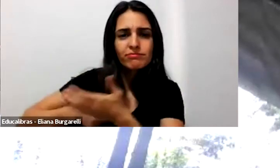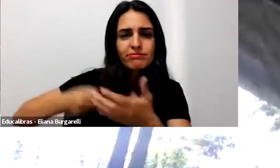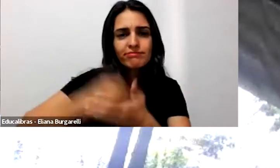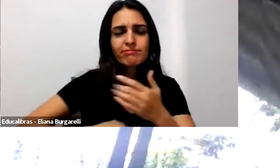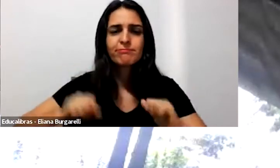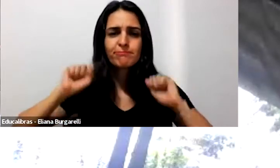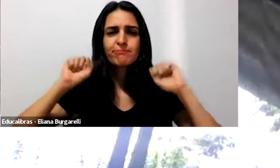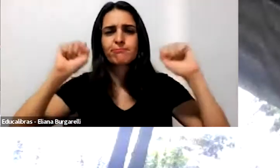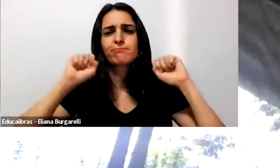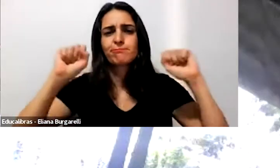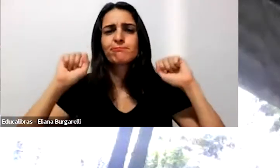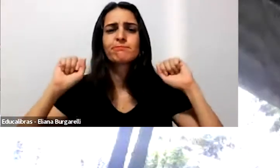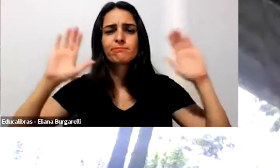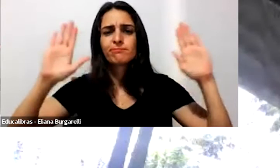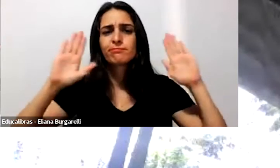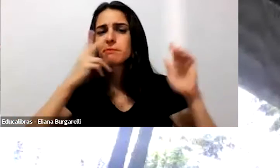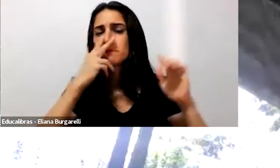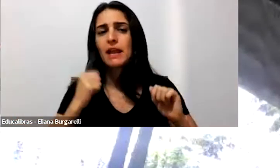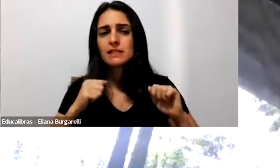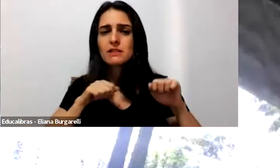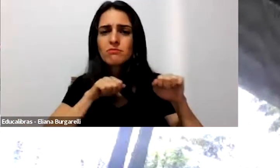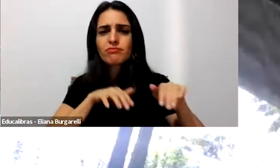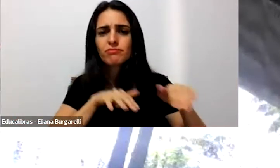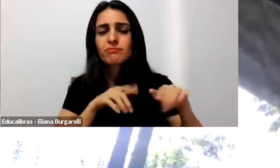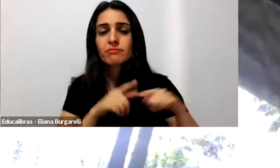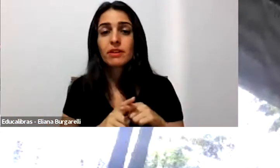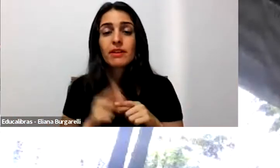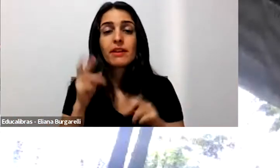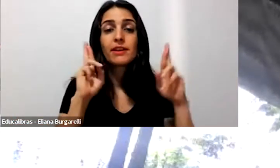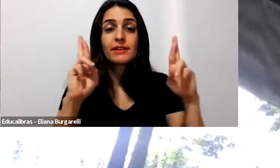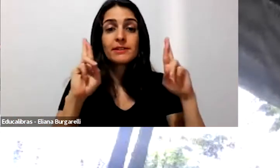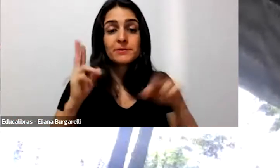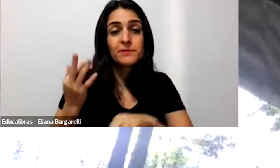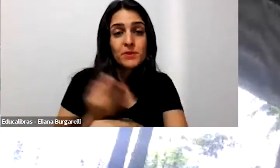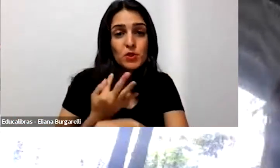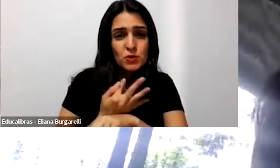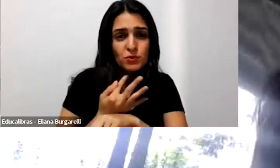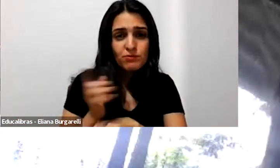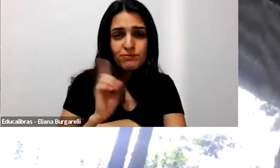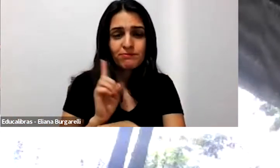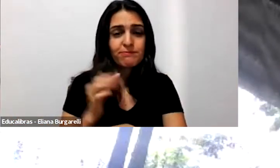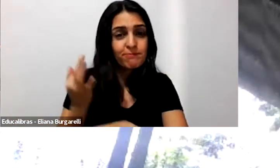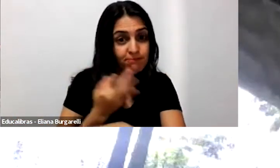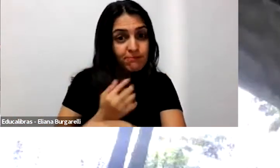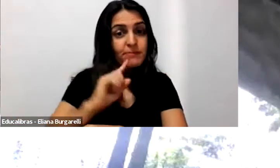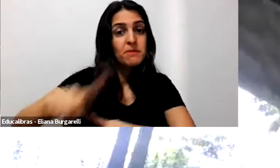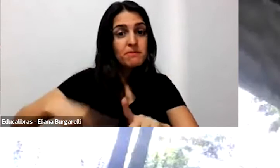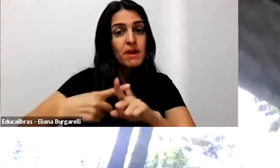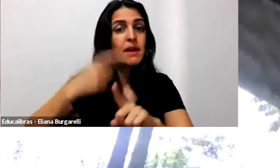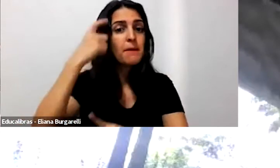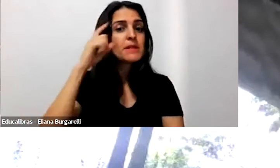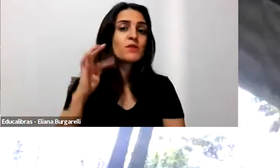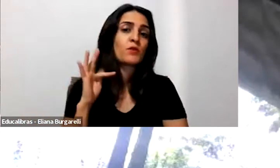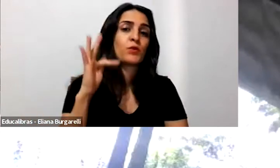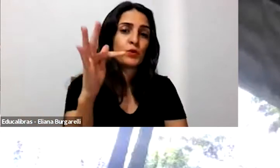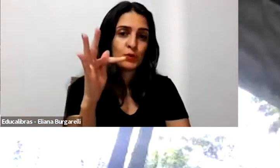que bravamente, pelos últimos 3 anos e meio, com muitas batalhas no Congresso, a nível subnacional